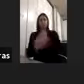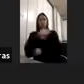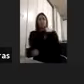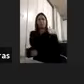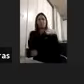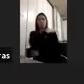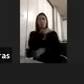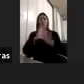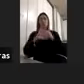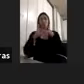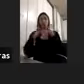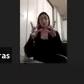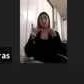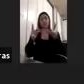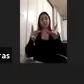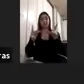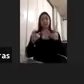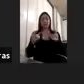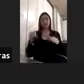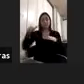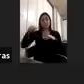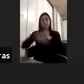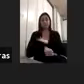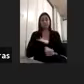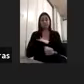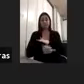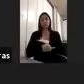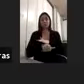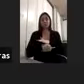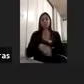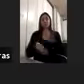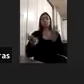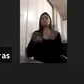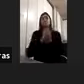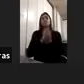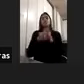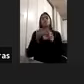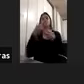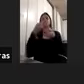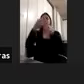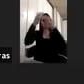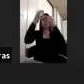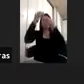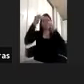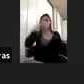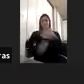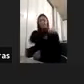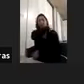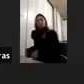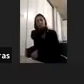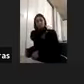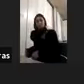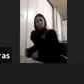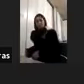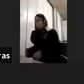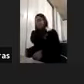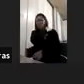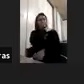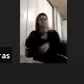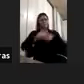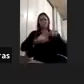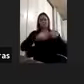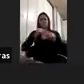cada vez foi indo, até que chegou na coluna. Chegou na coluna dele, na cervical, na C5, C6, né?